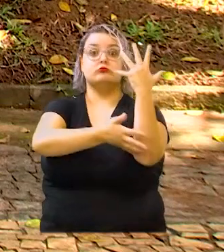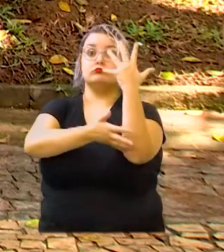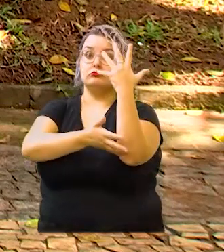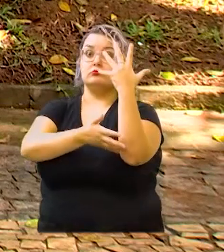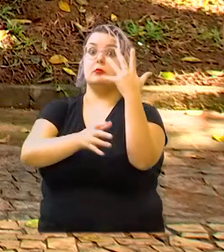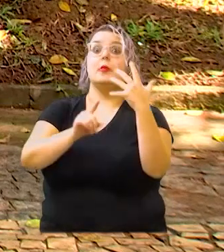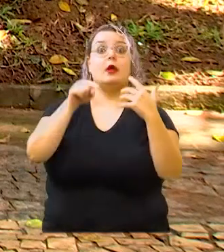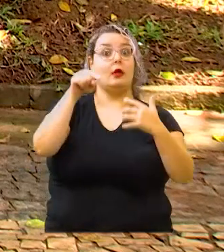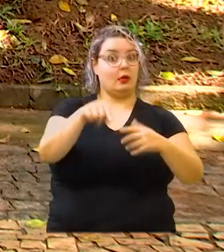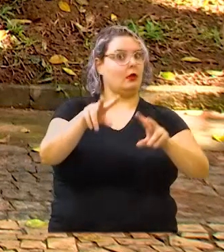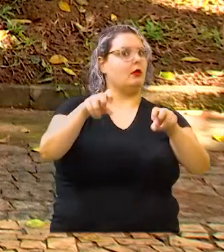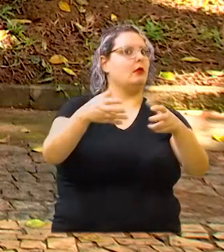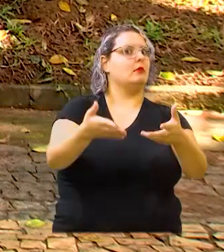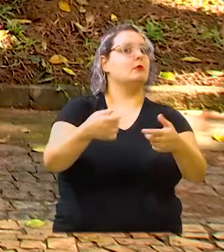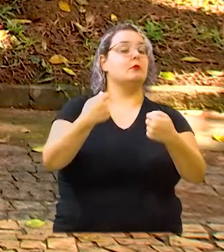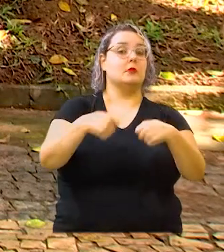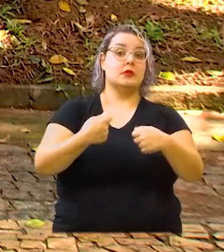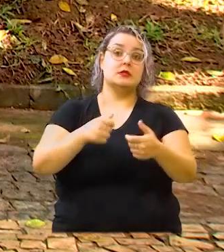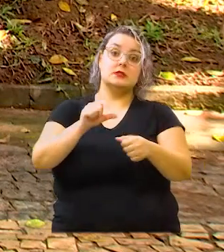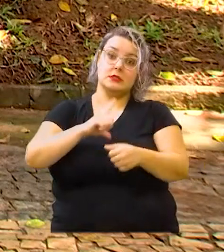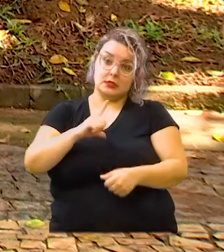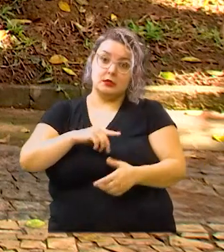um estudo